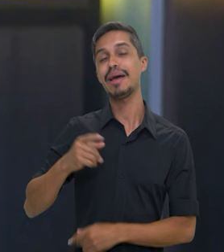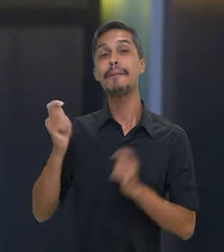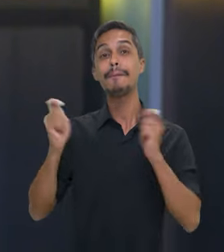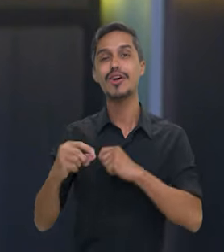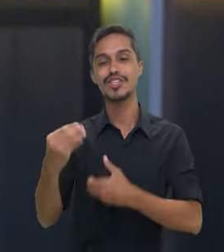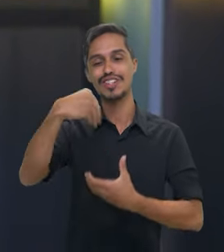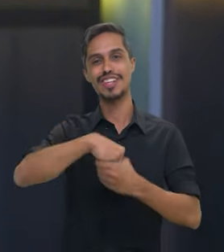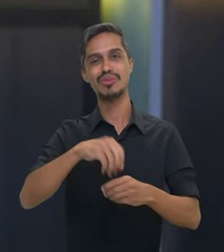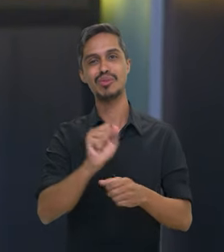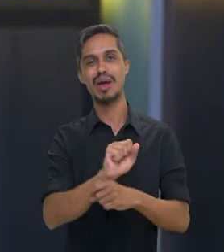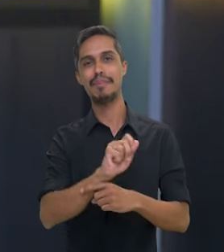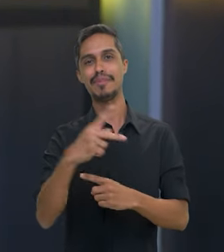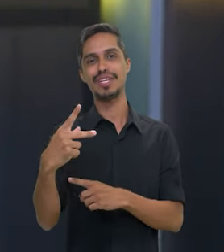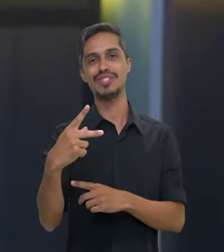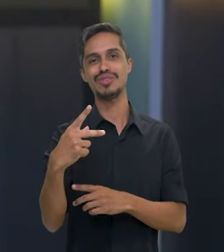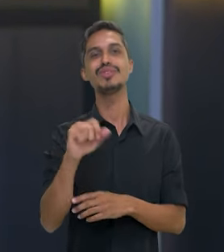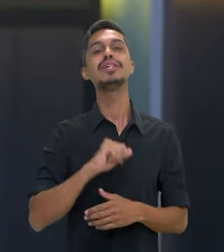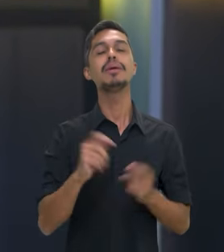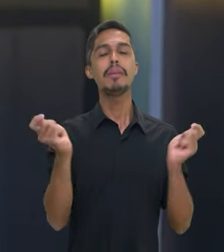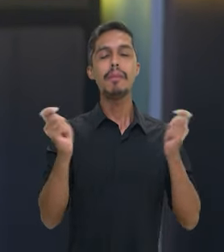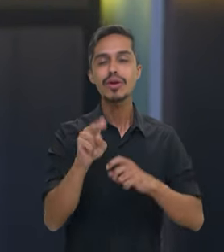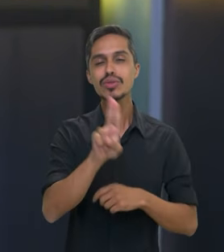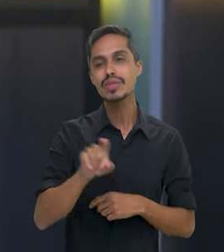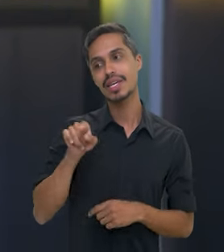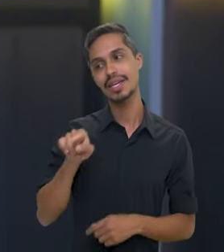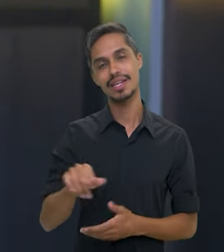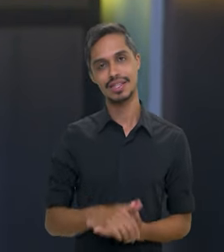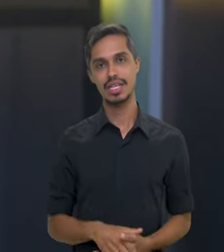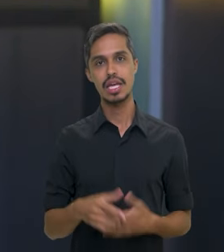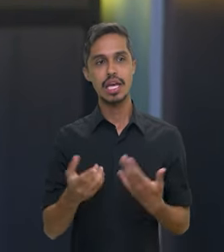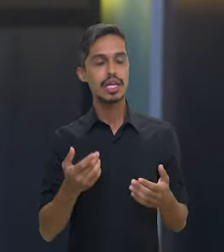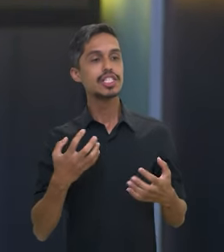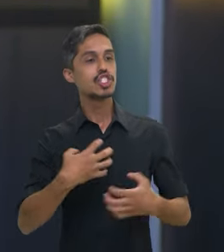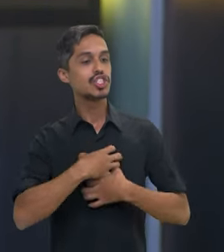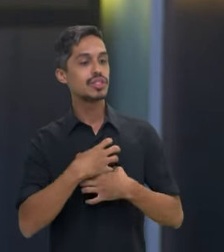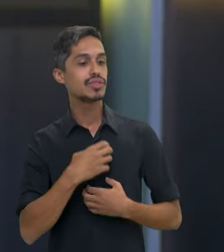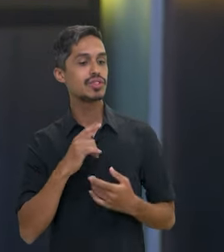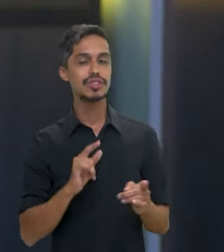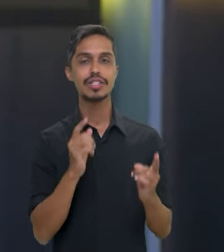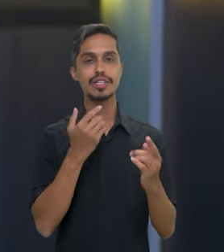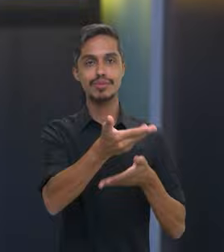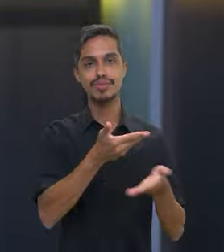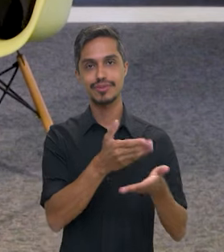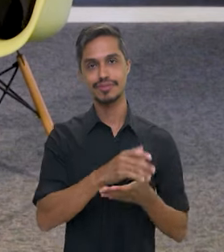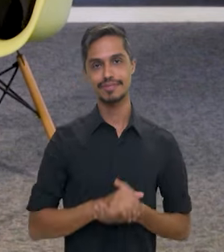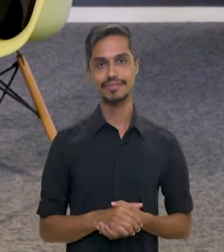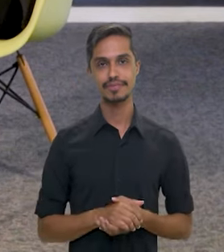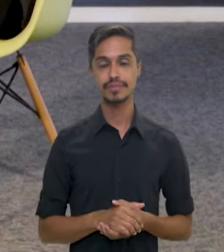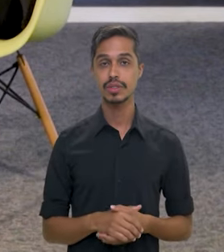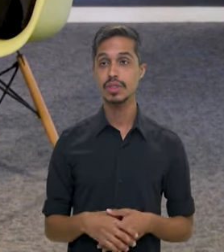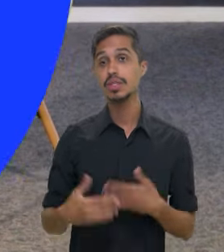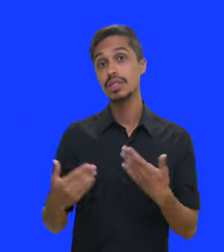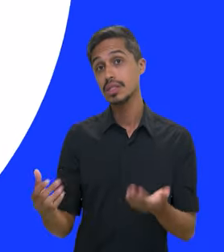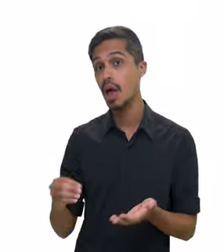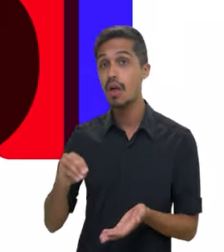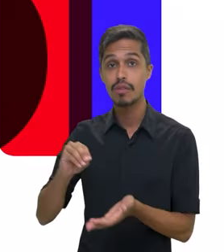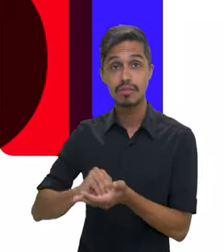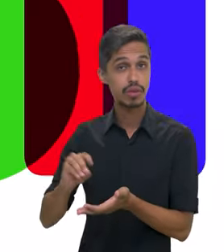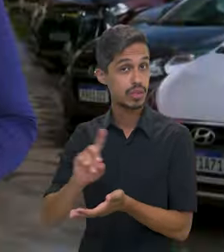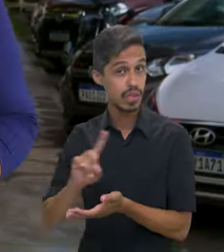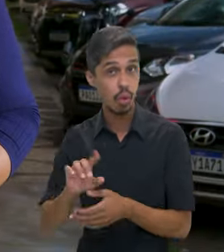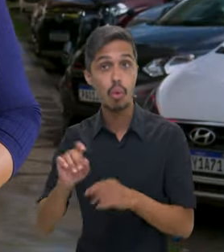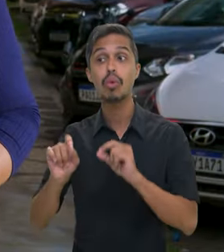de vida. Então, ela, de fato, é, no mundo digital, o canal que o cidadão deve buscar para fazer a sua interação.